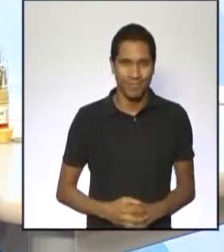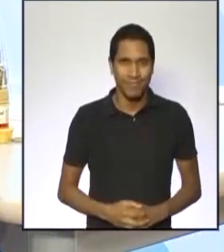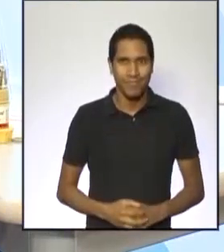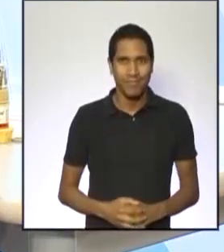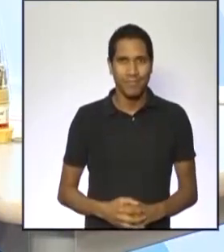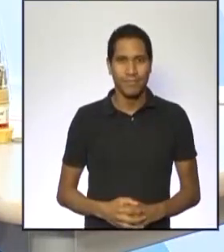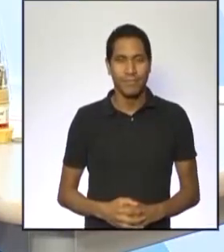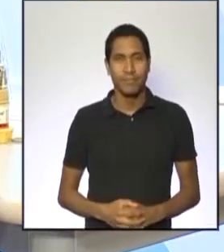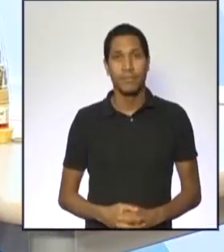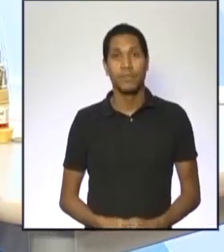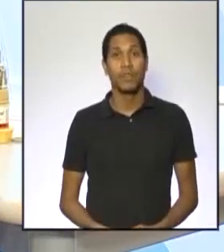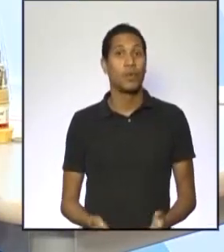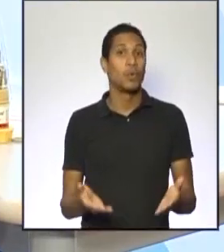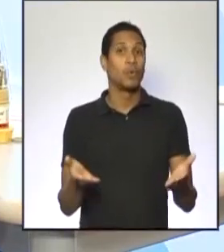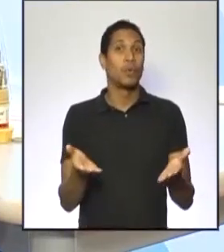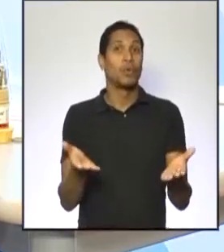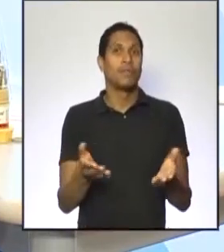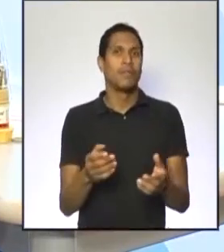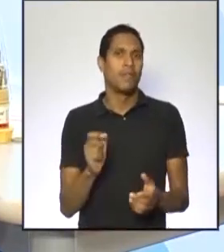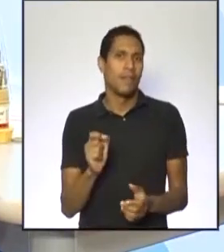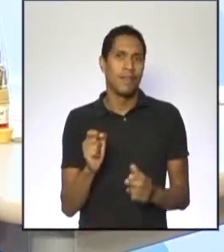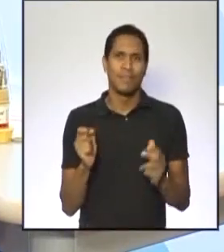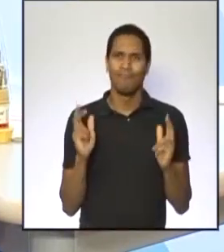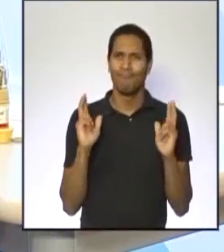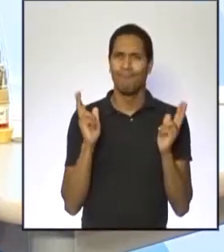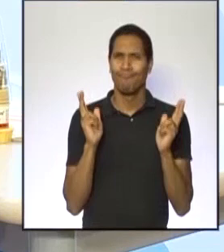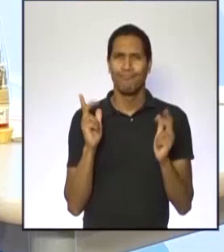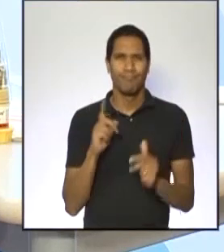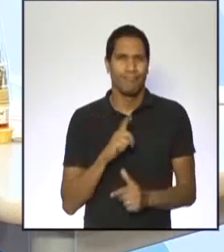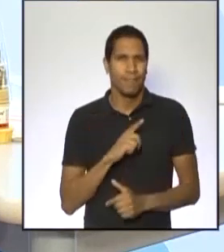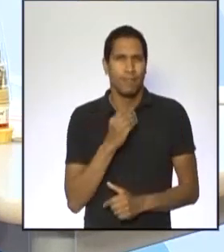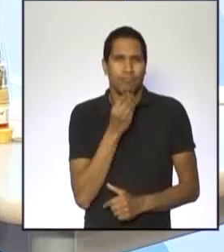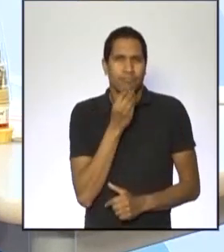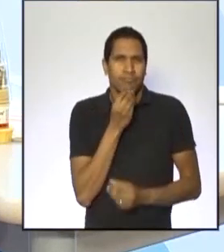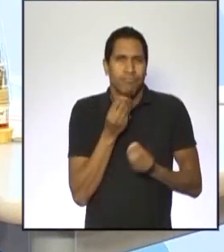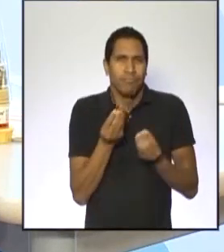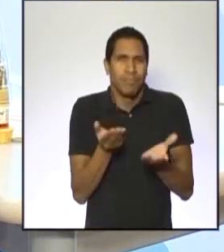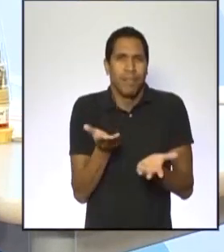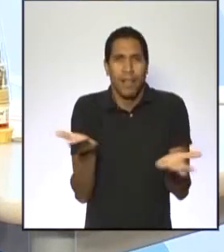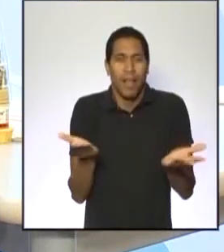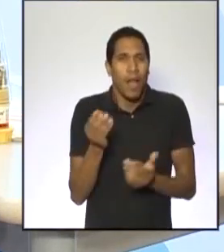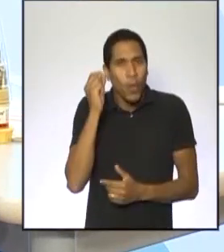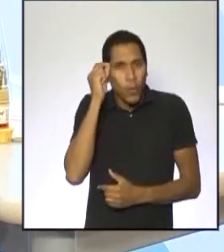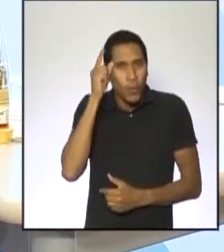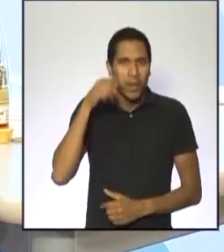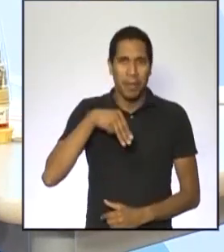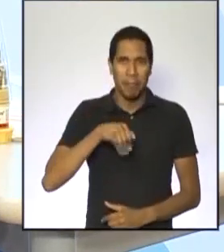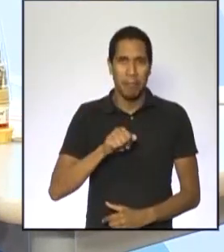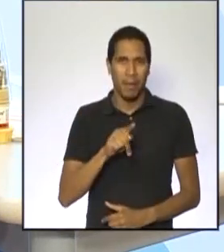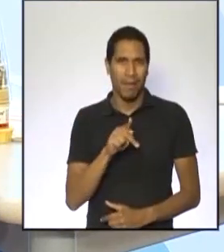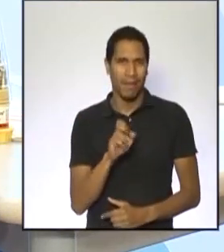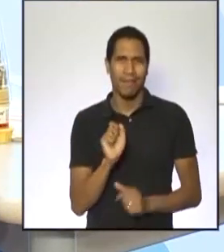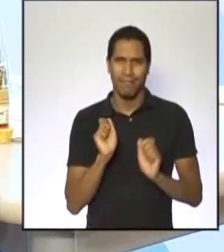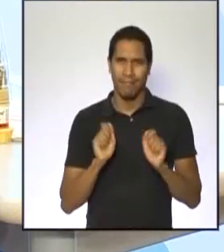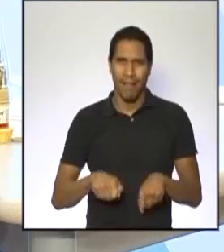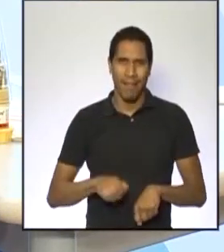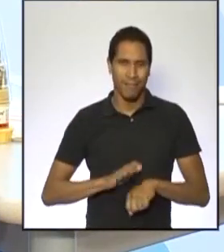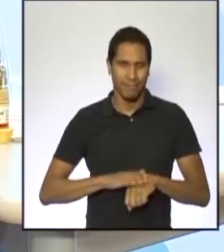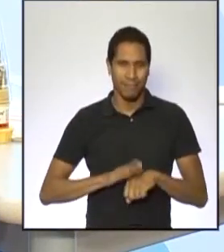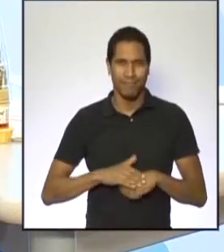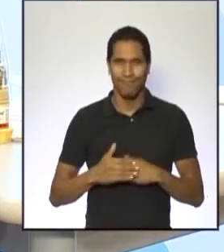Hoje é dia para a gente se divertir. A cultura maker, ela traz isso de essência também, que a gente possa colocar a mão na